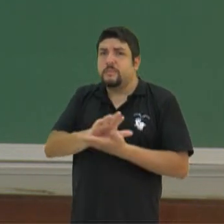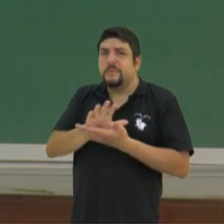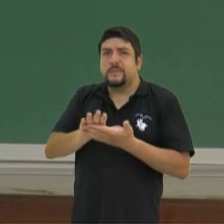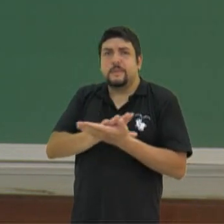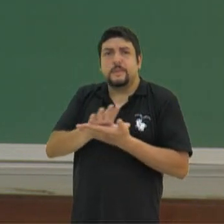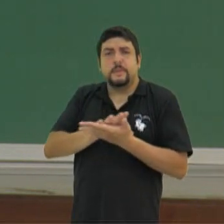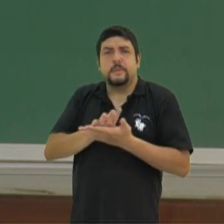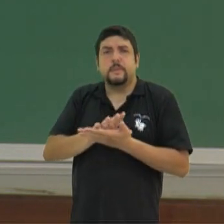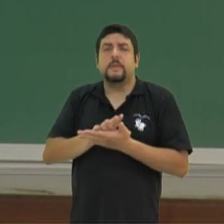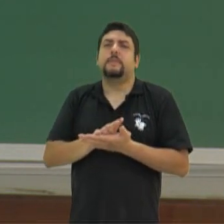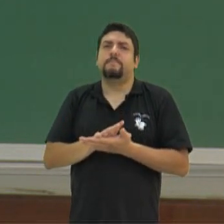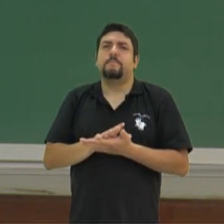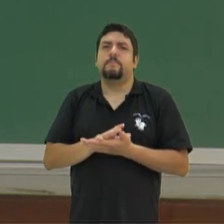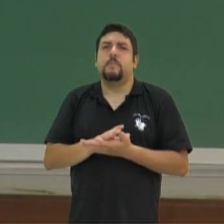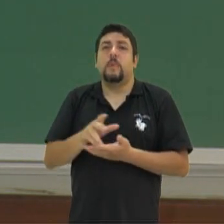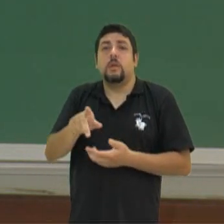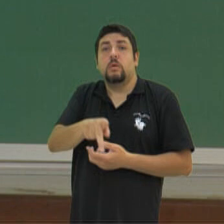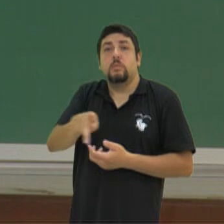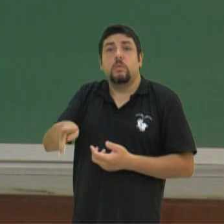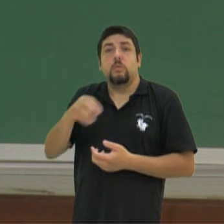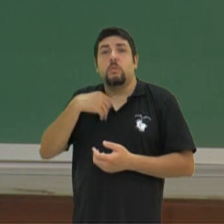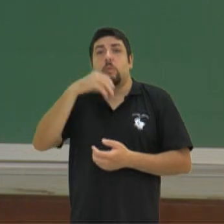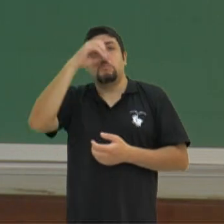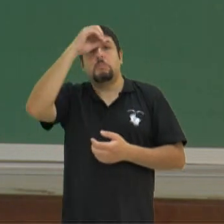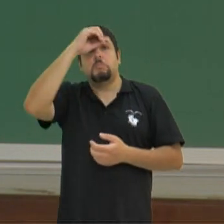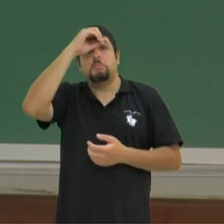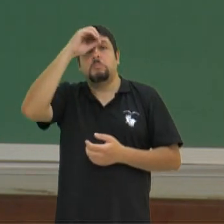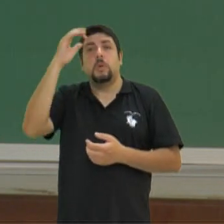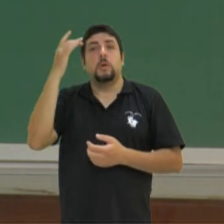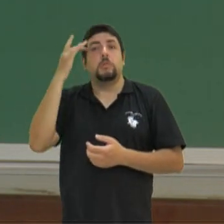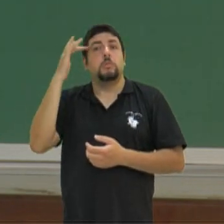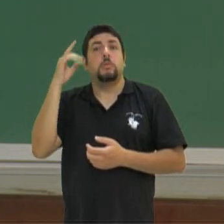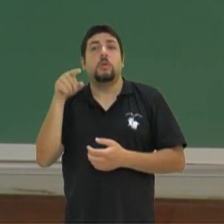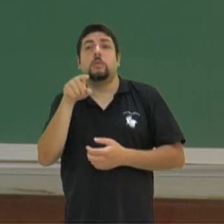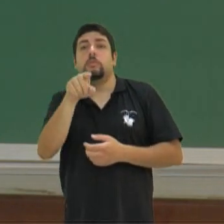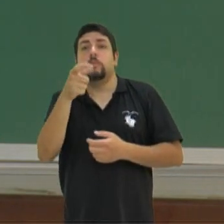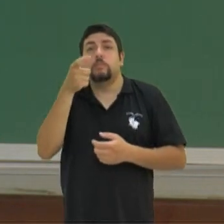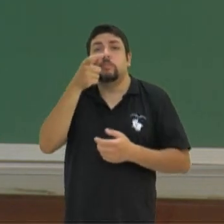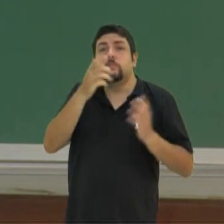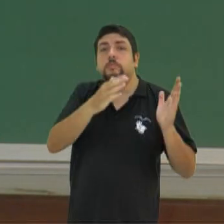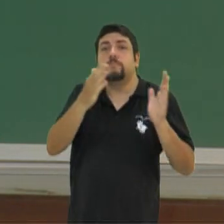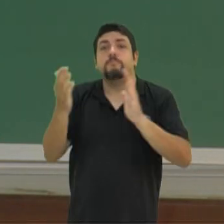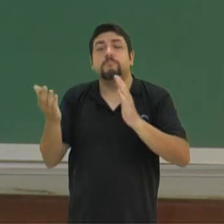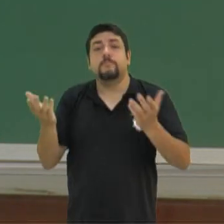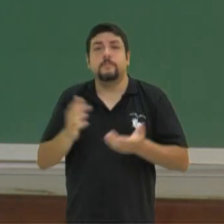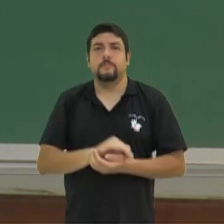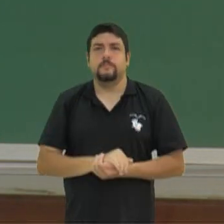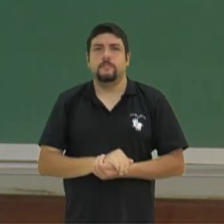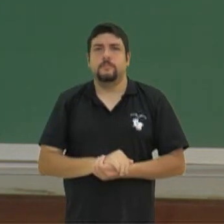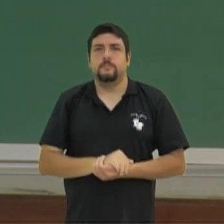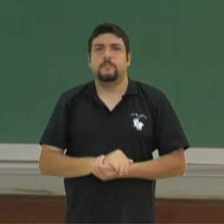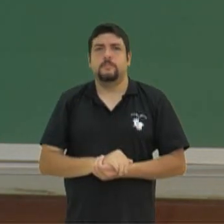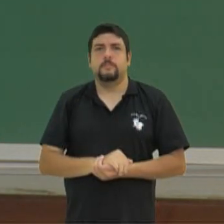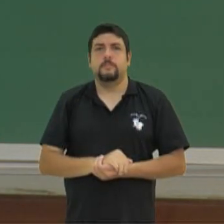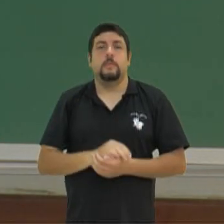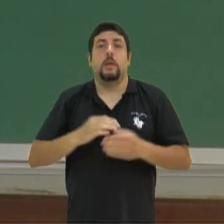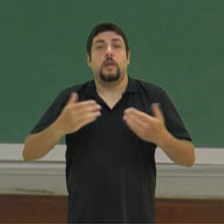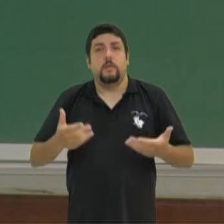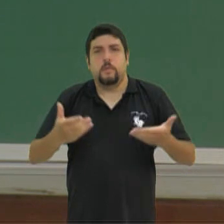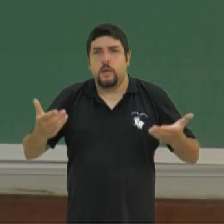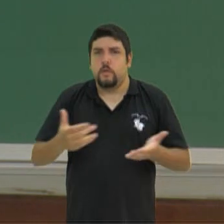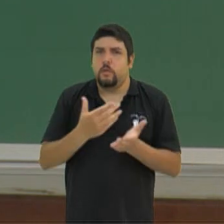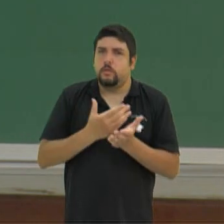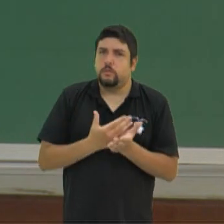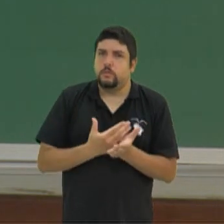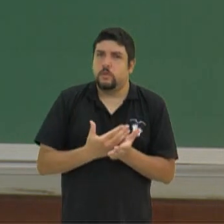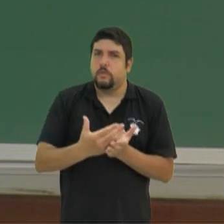atividades, o professor não vai saber que você estava ali participando, assistindo as aulas, ok? Então, a partir desse momento, a gente